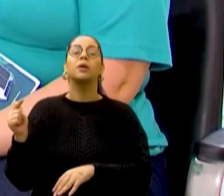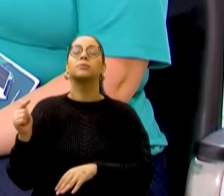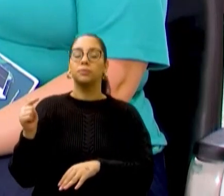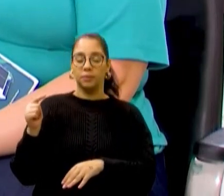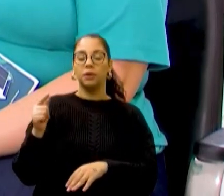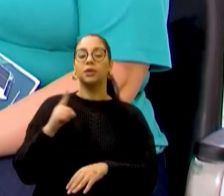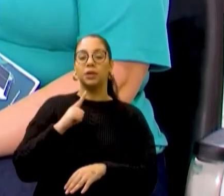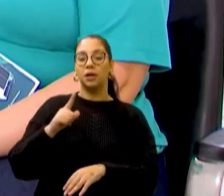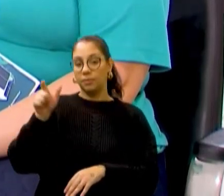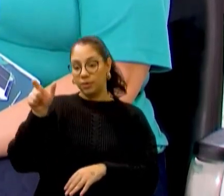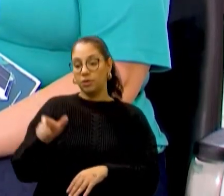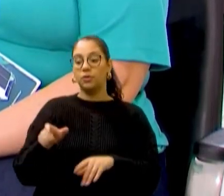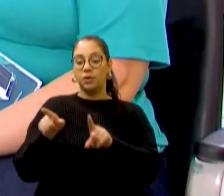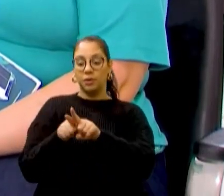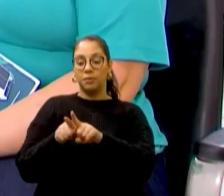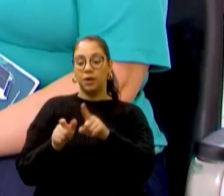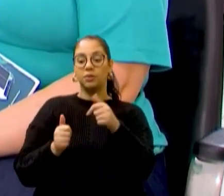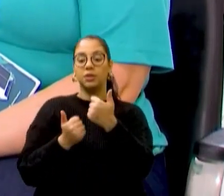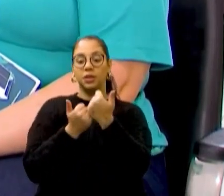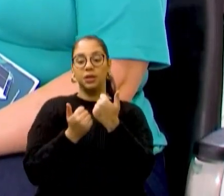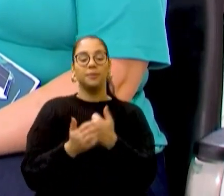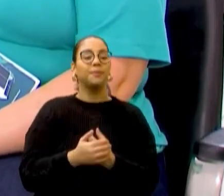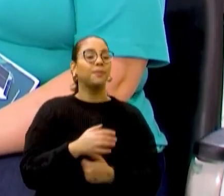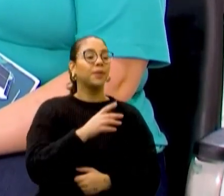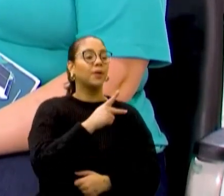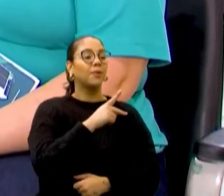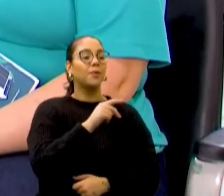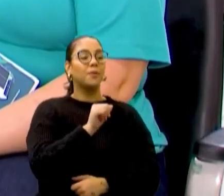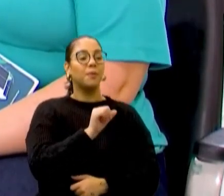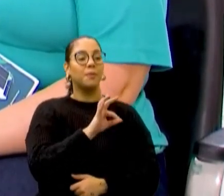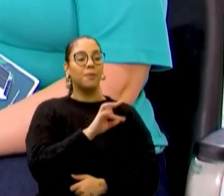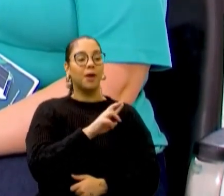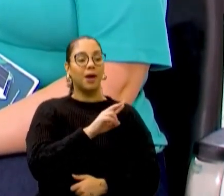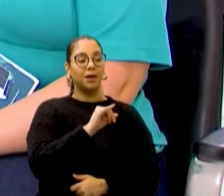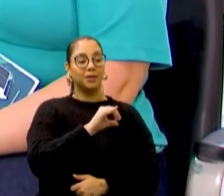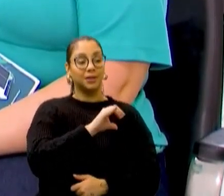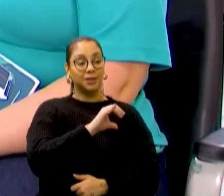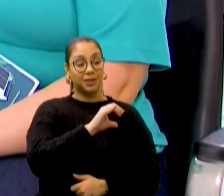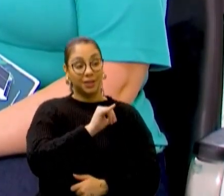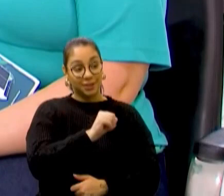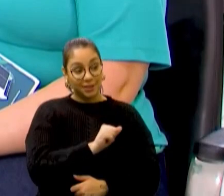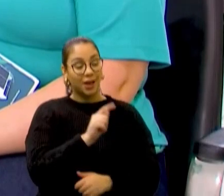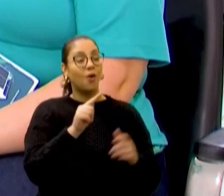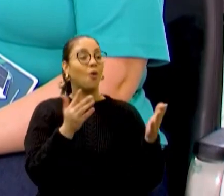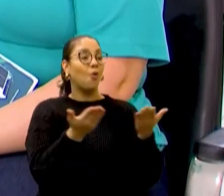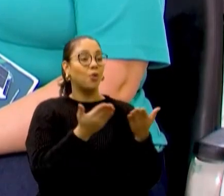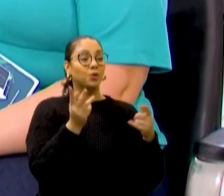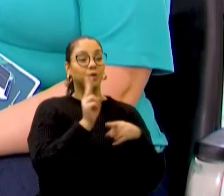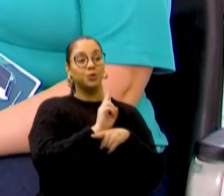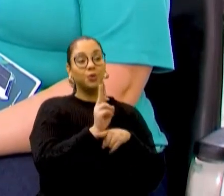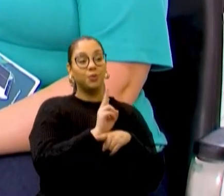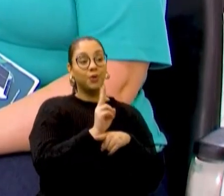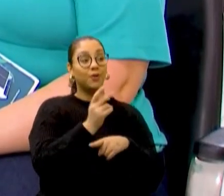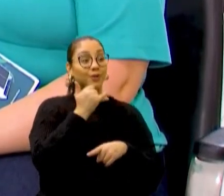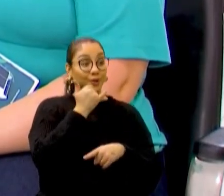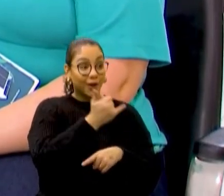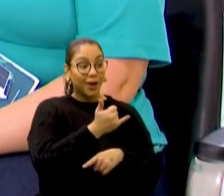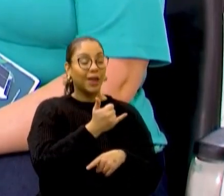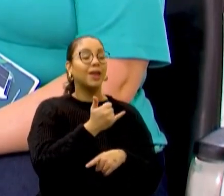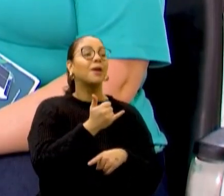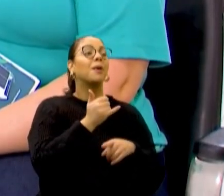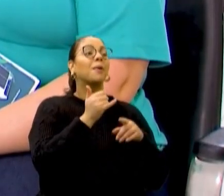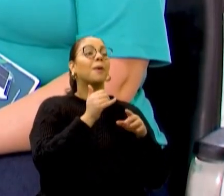imediato Então temos esse essa pessoa também que nos auxilia Patricia Lima hoje supervisora de saque mas